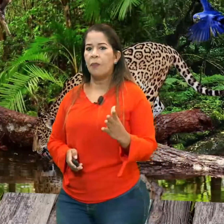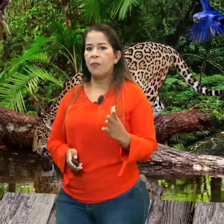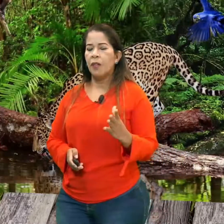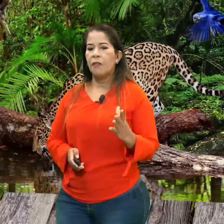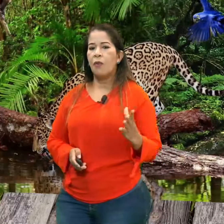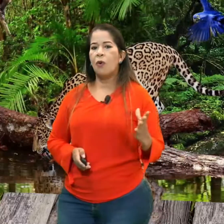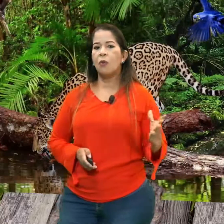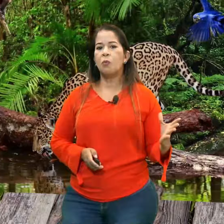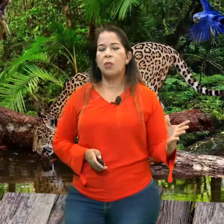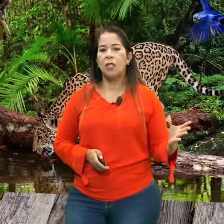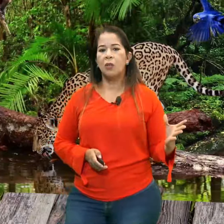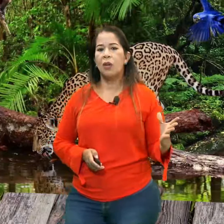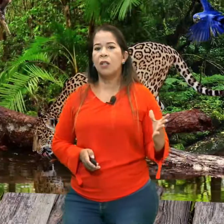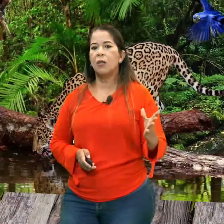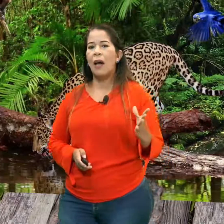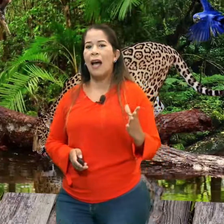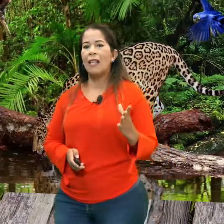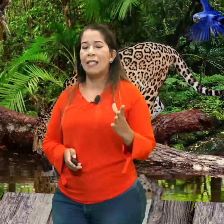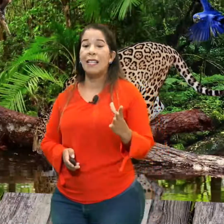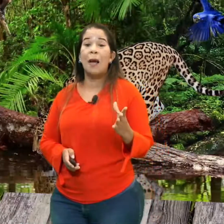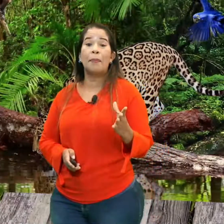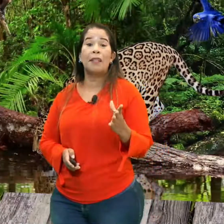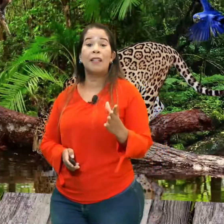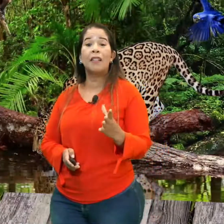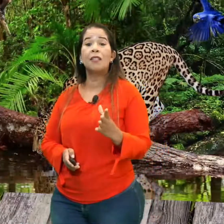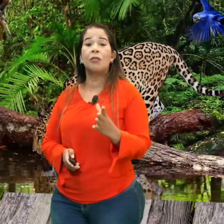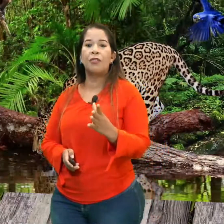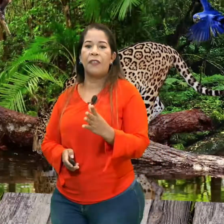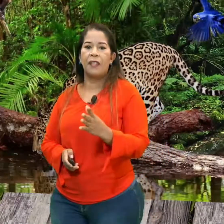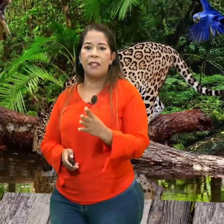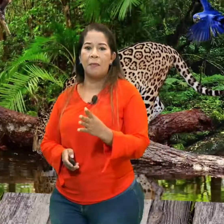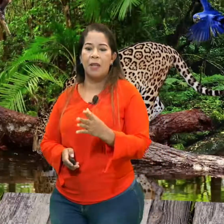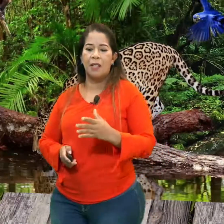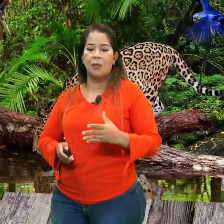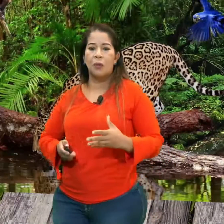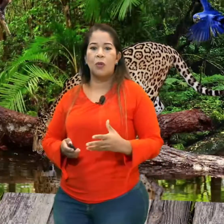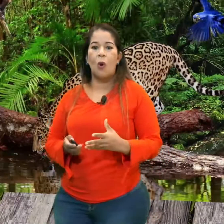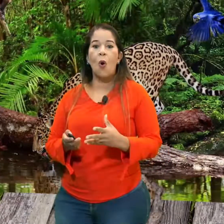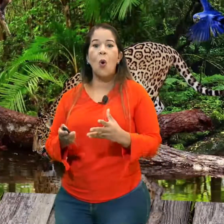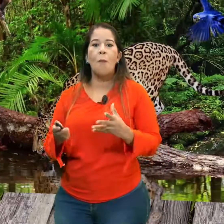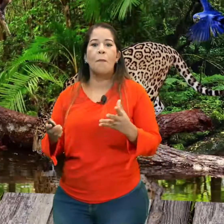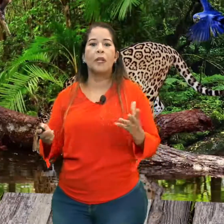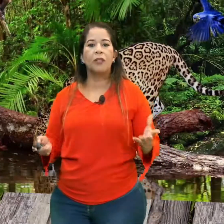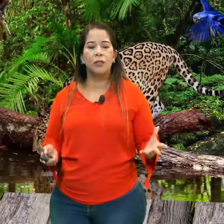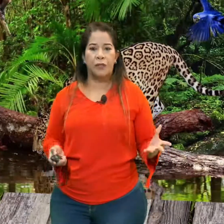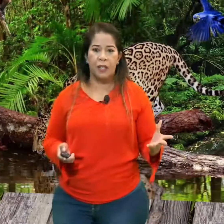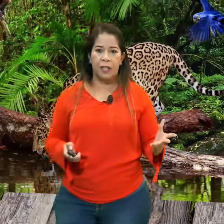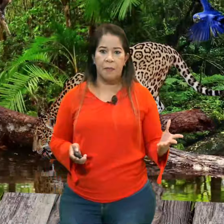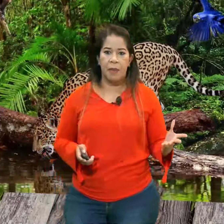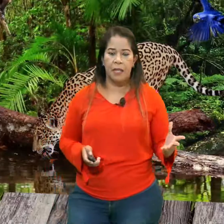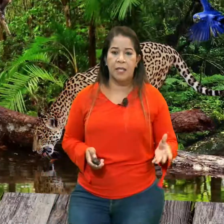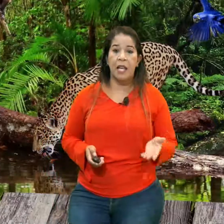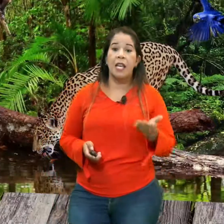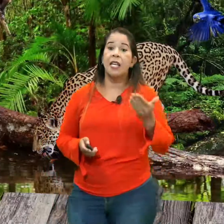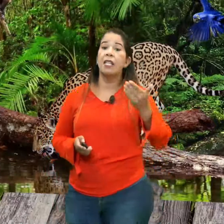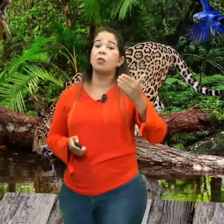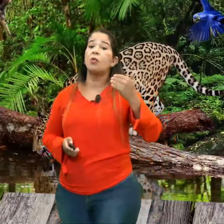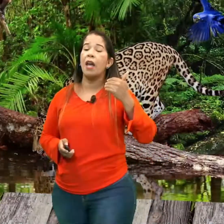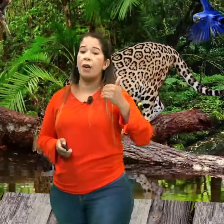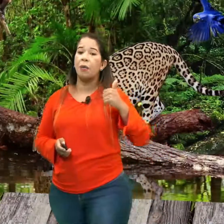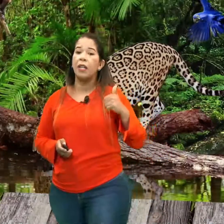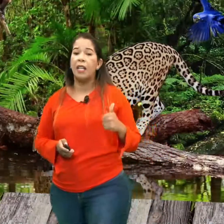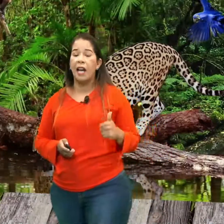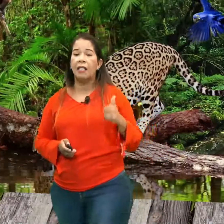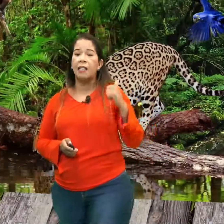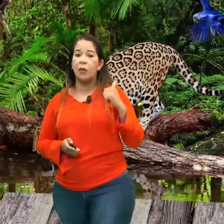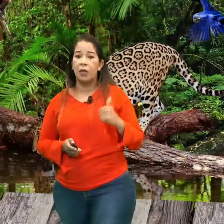evoluíram, foram se tornando, se adaptando aos diferentes ambientes, eles foram ocupando diferentes ambientes. Isso